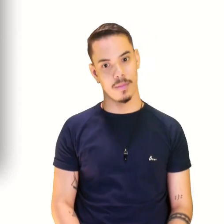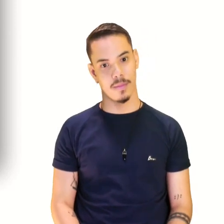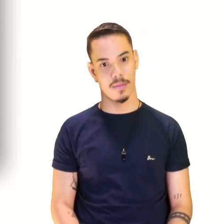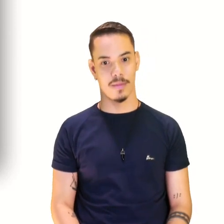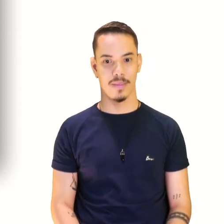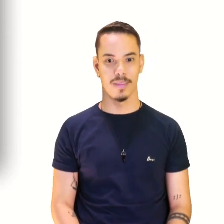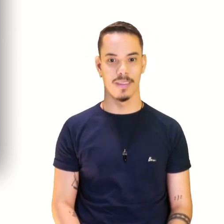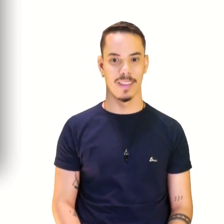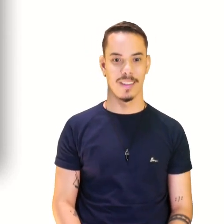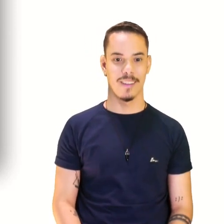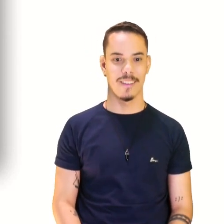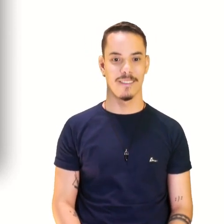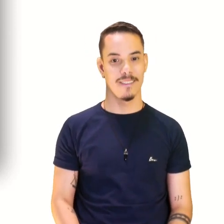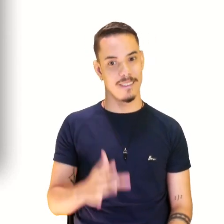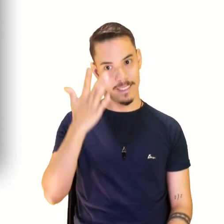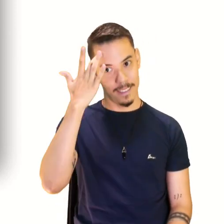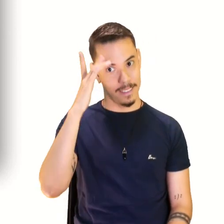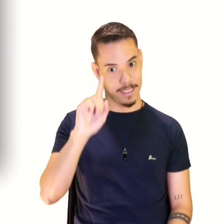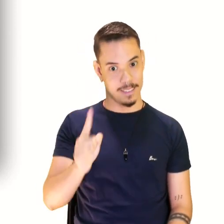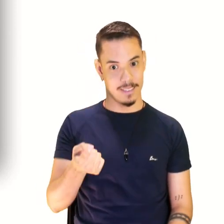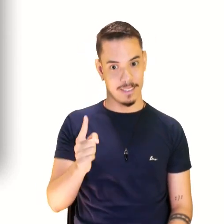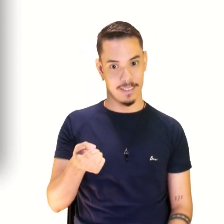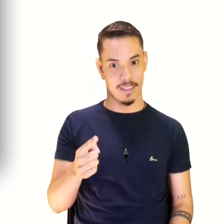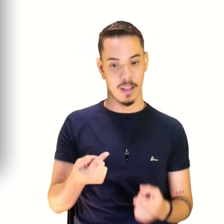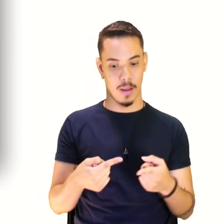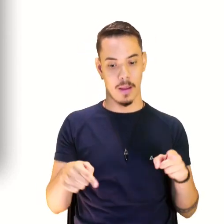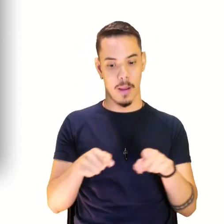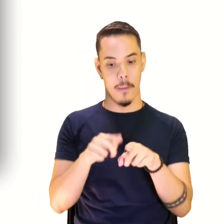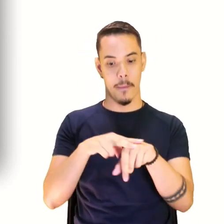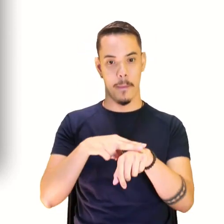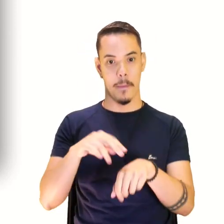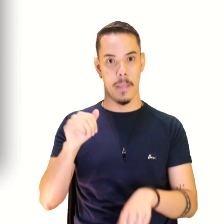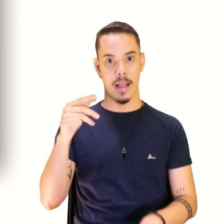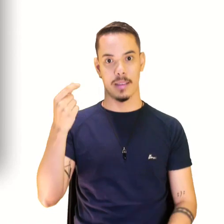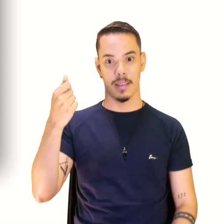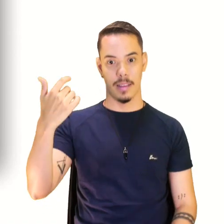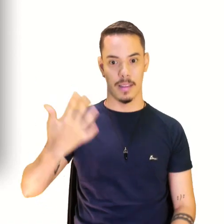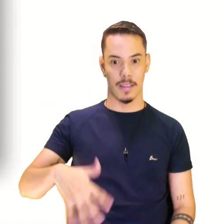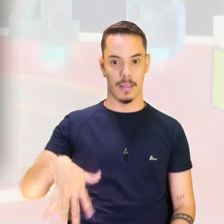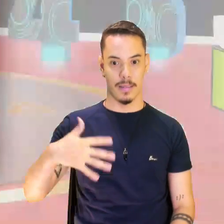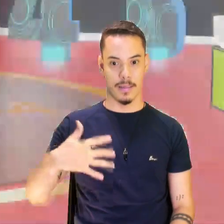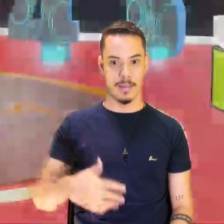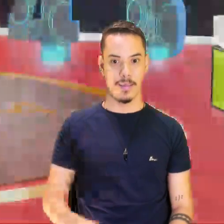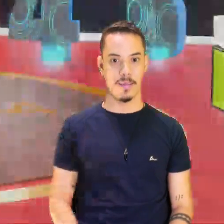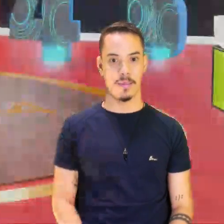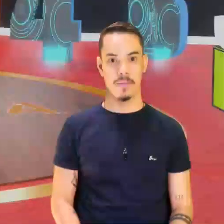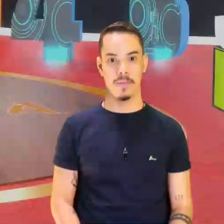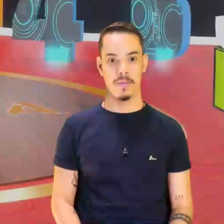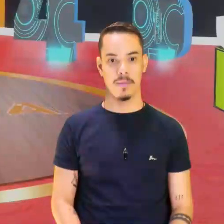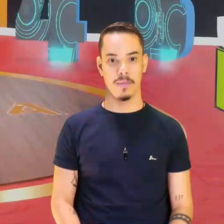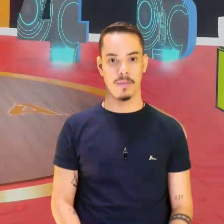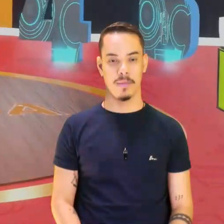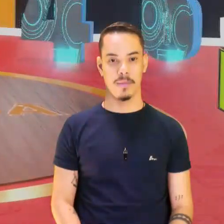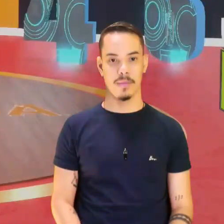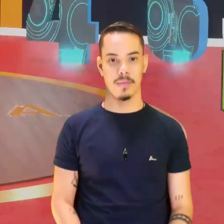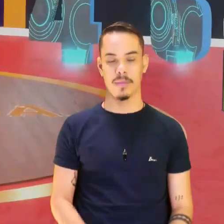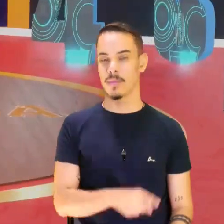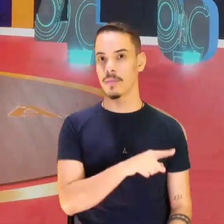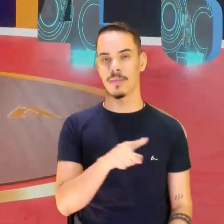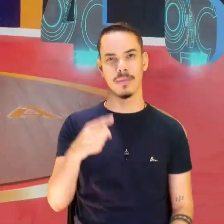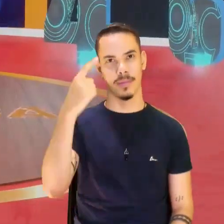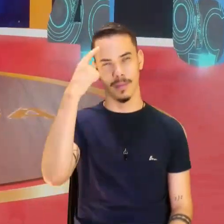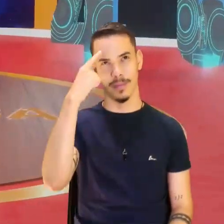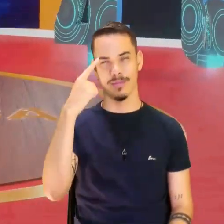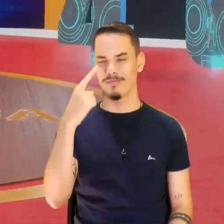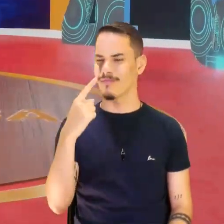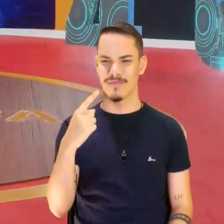R$1, eu acho. A pera é mais cara, né? É. Beleza, ficamos por aqui. Eles estão assim bugados com essa